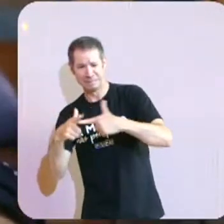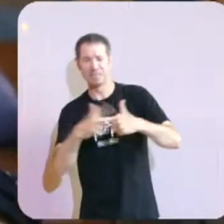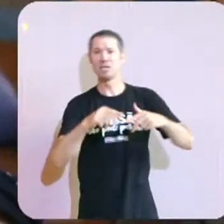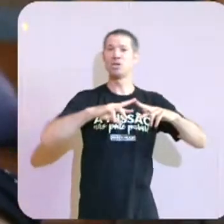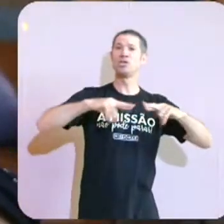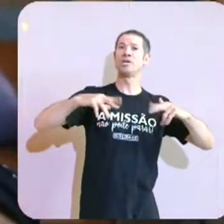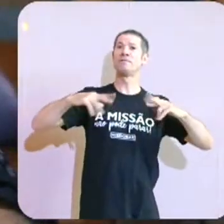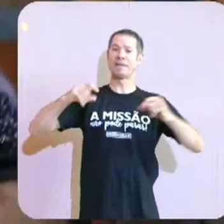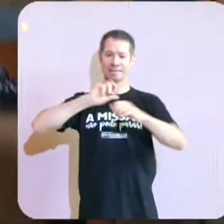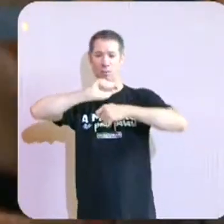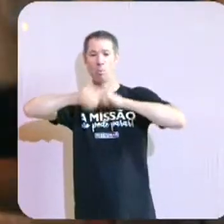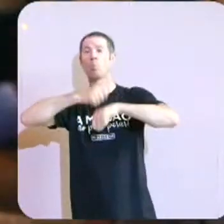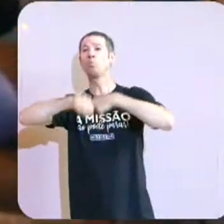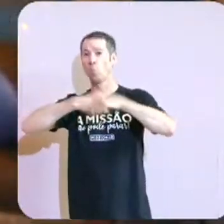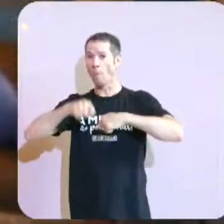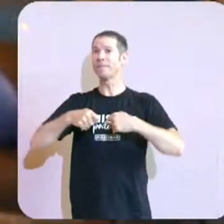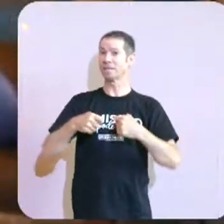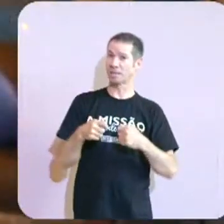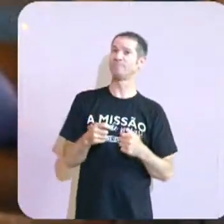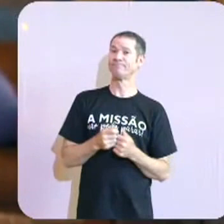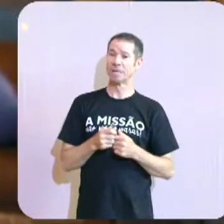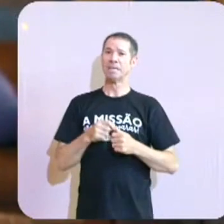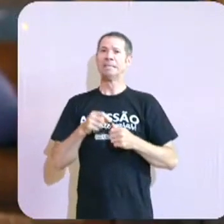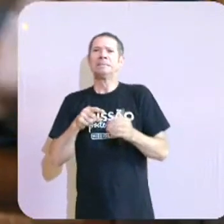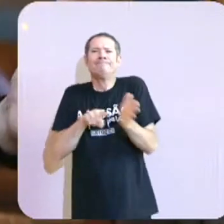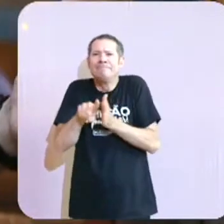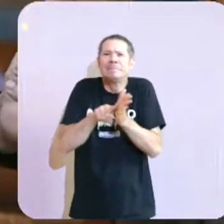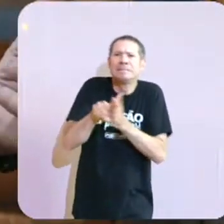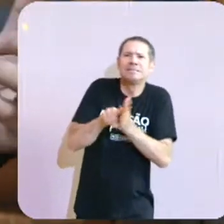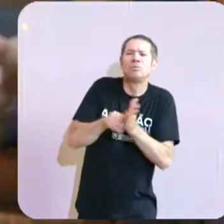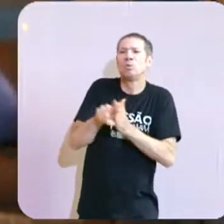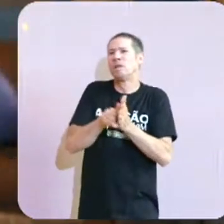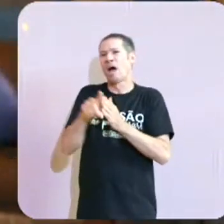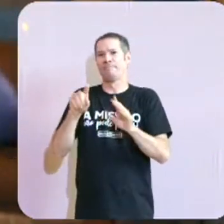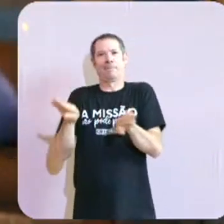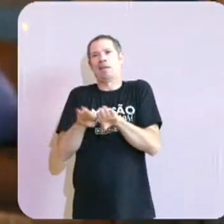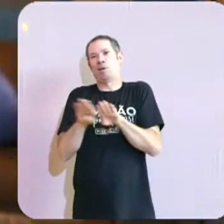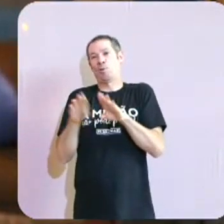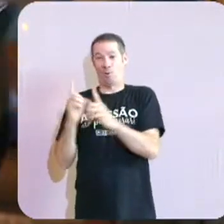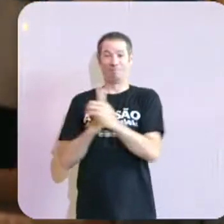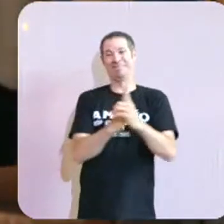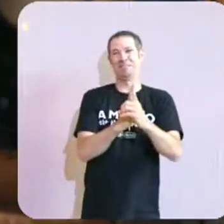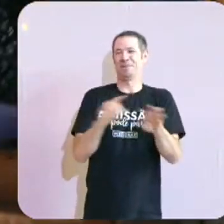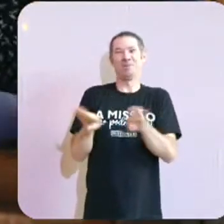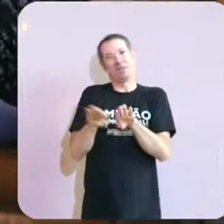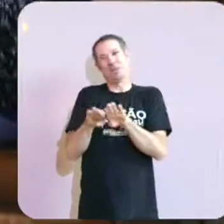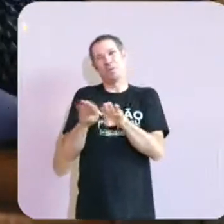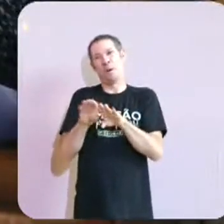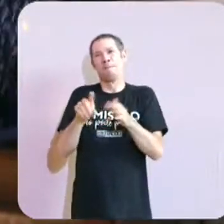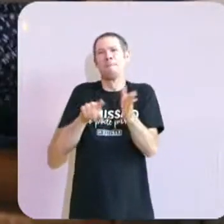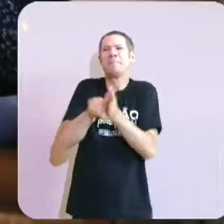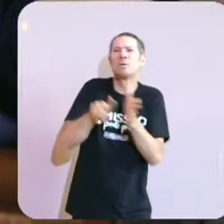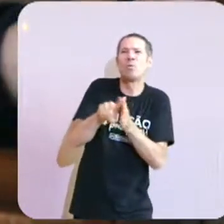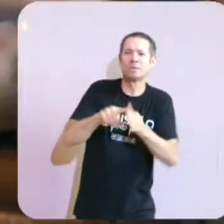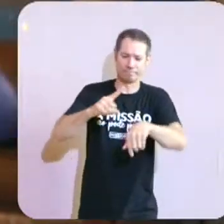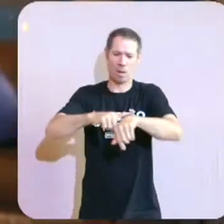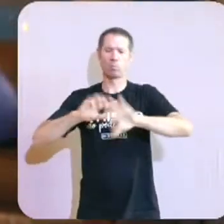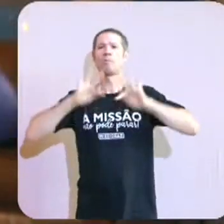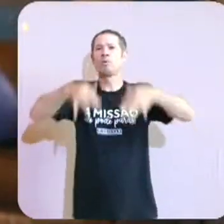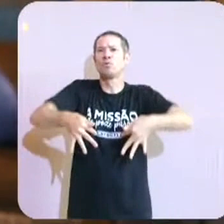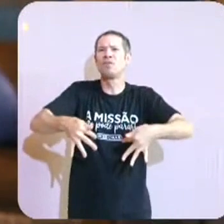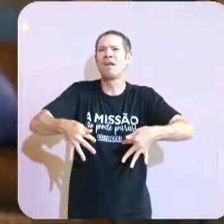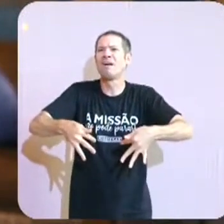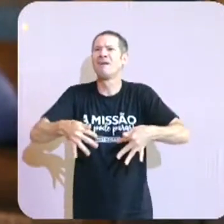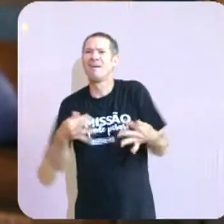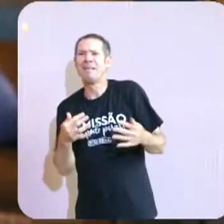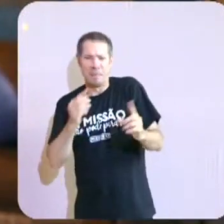entre elas as econômicas, a gente passa a questionar também, assim como os discípulos, perguntas sobre o tempo do fim. Será que o